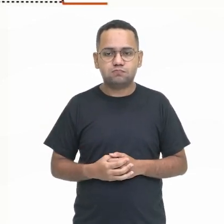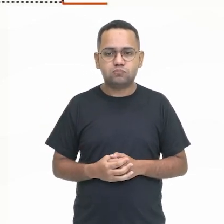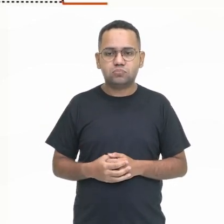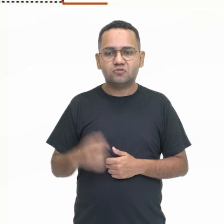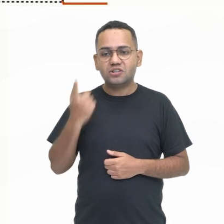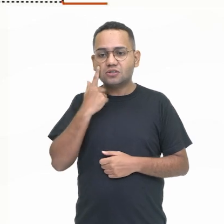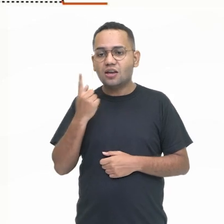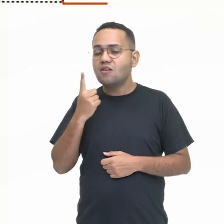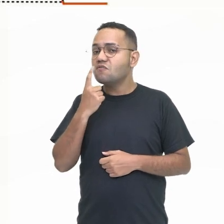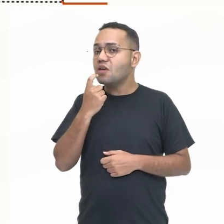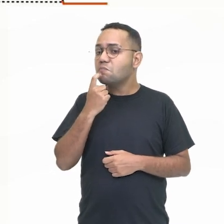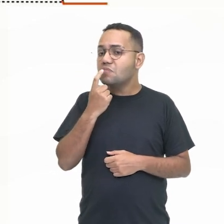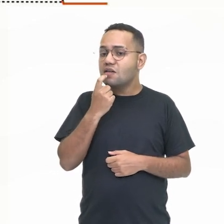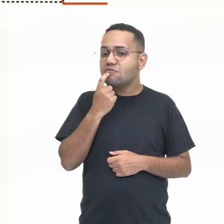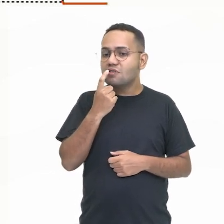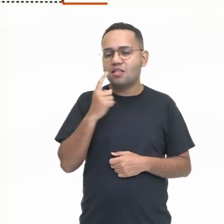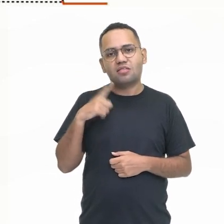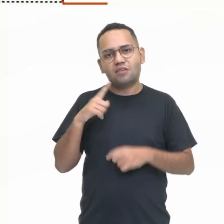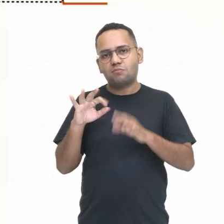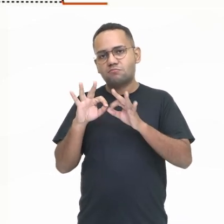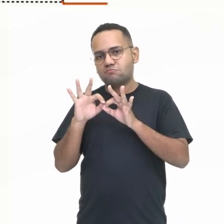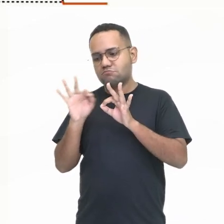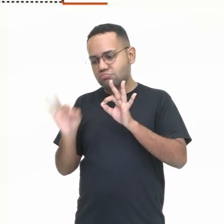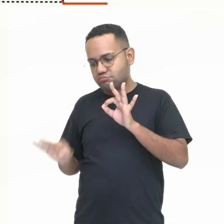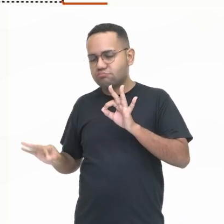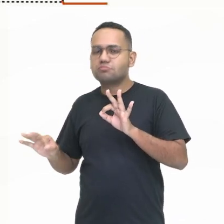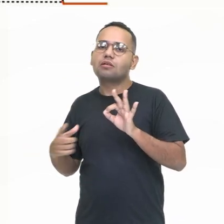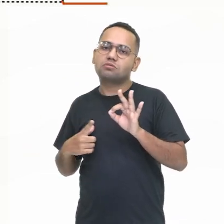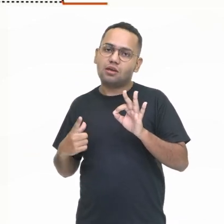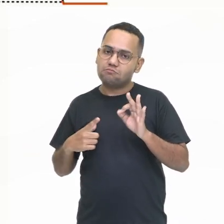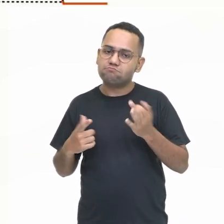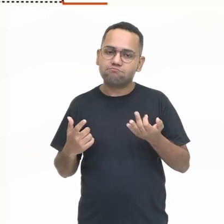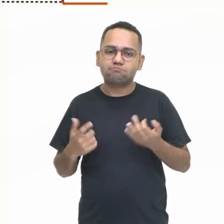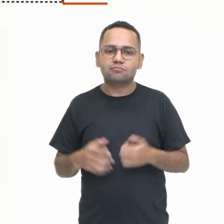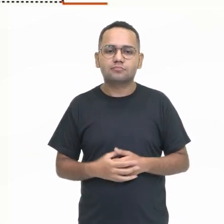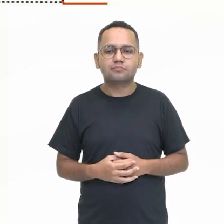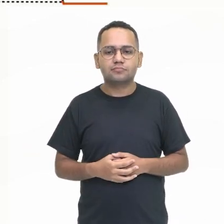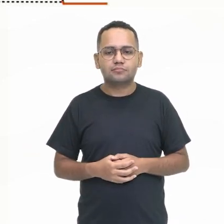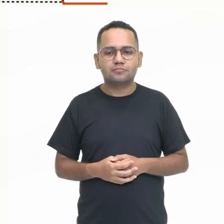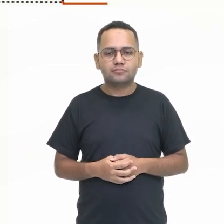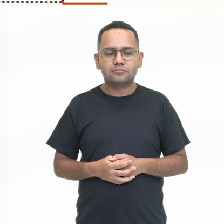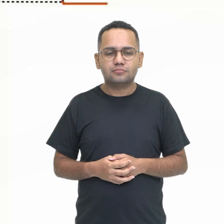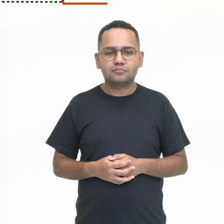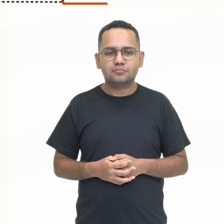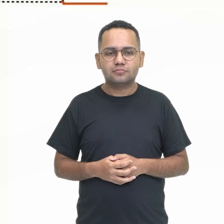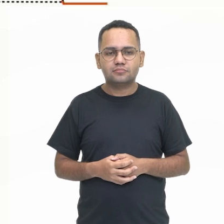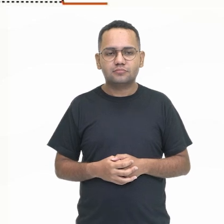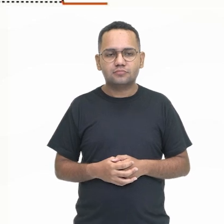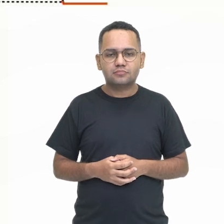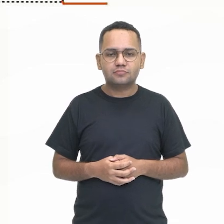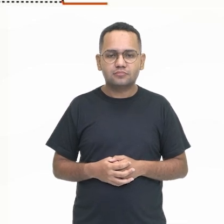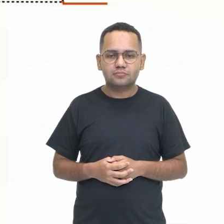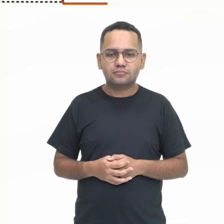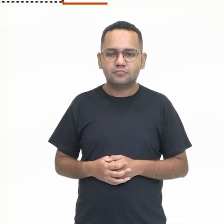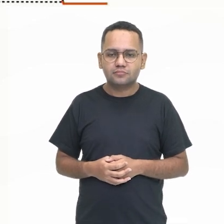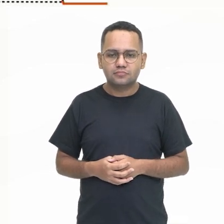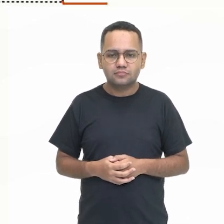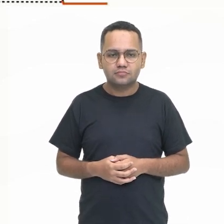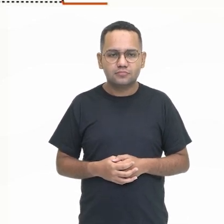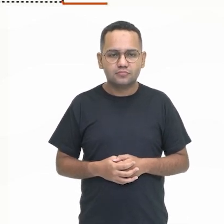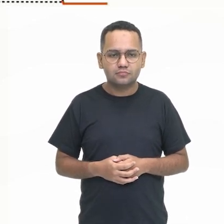cartela. Nesse intervalo, ela também decresce, por isso nós dizemos que ela é decrescente para